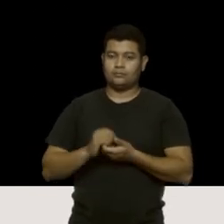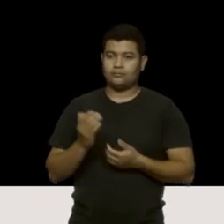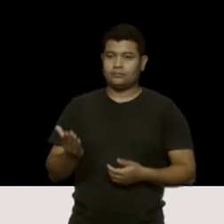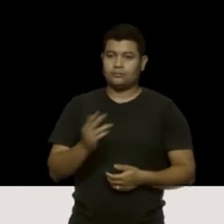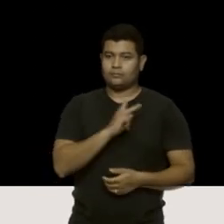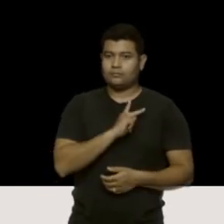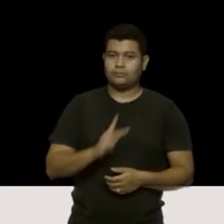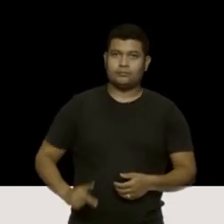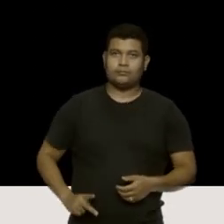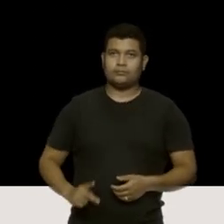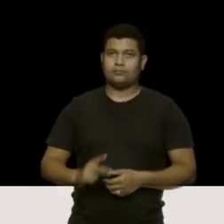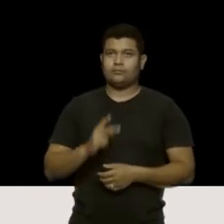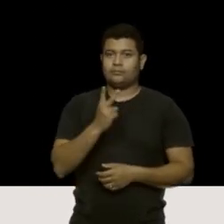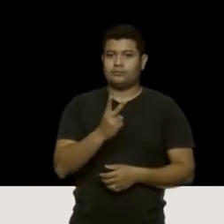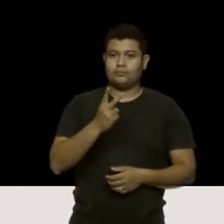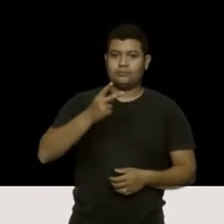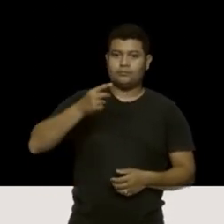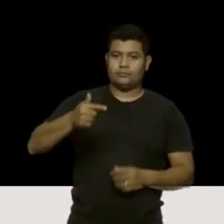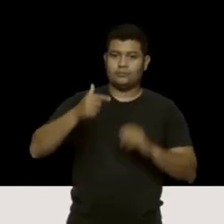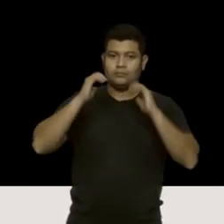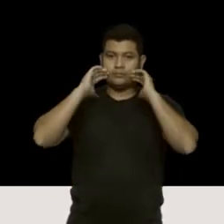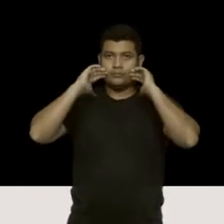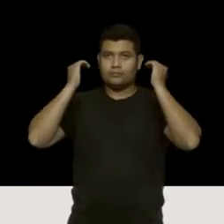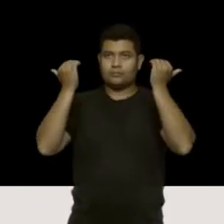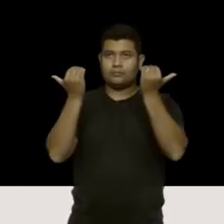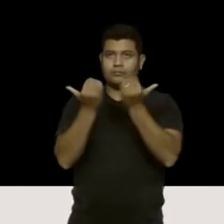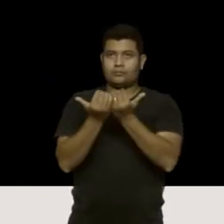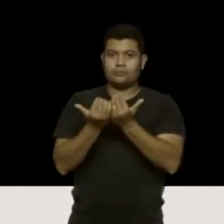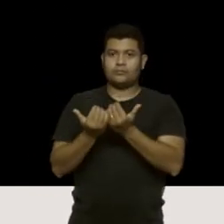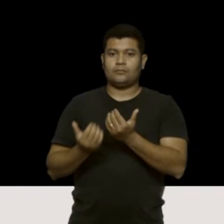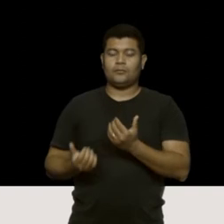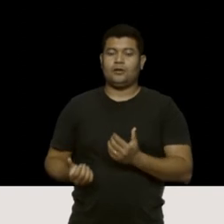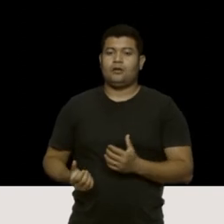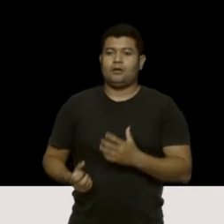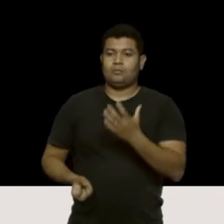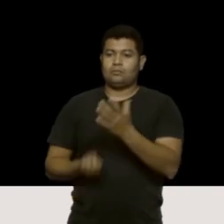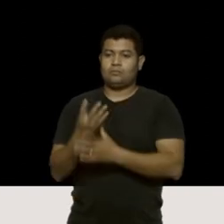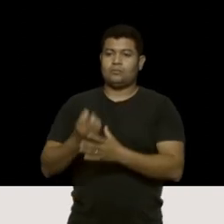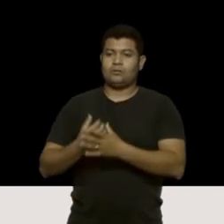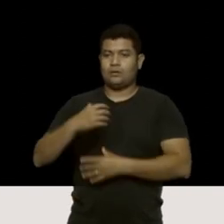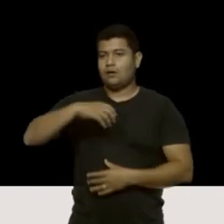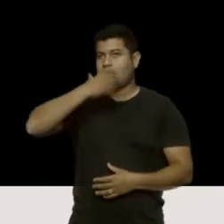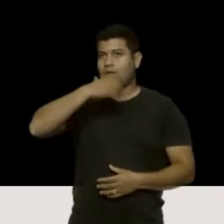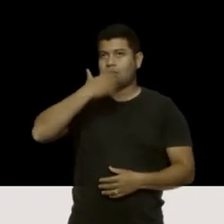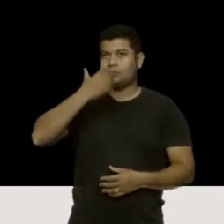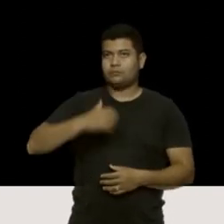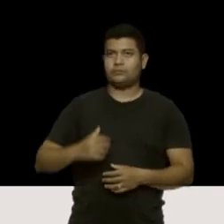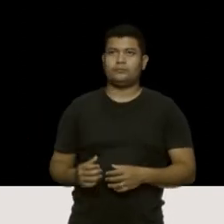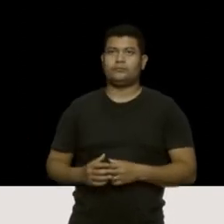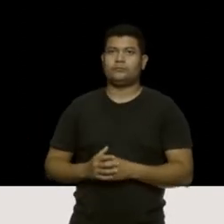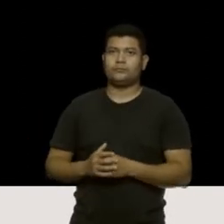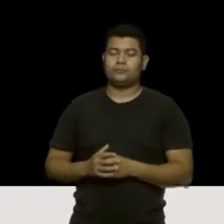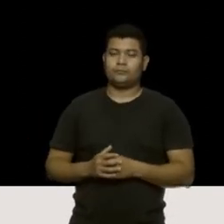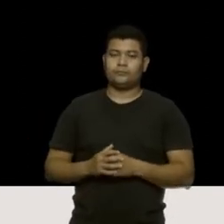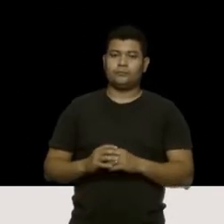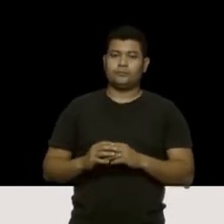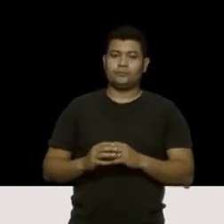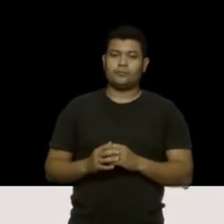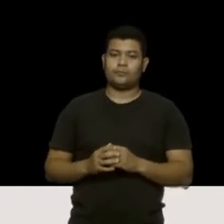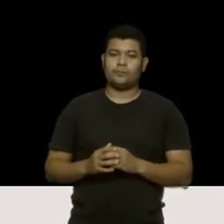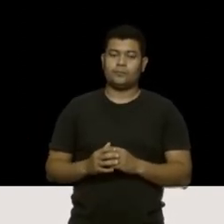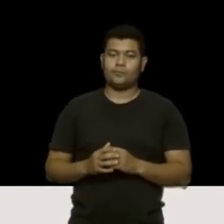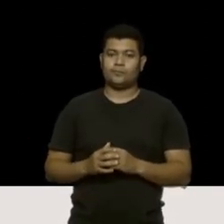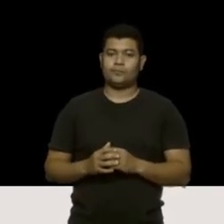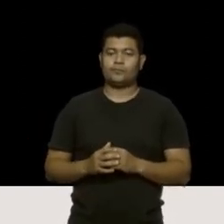do 27º Congresso de Fruticultura pela realização do referido evento.